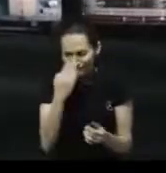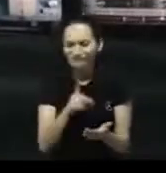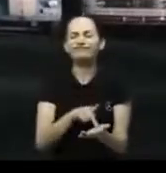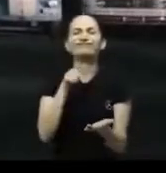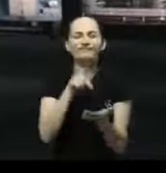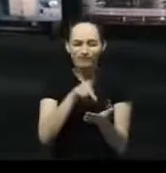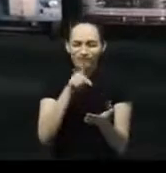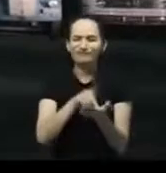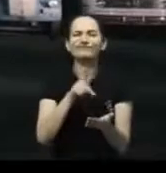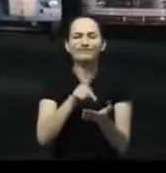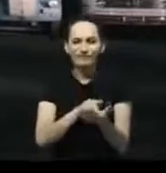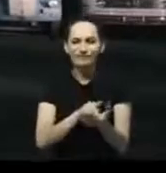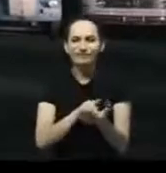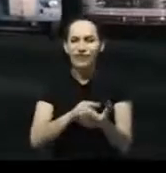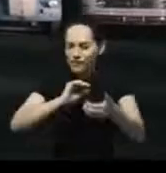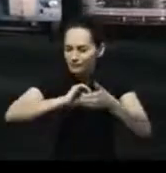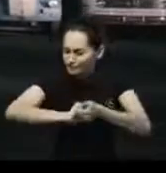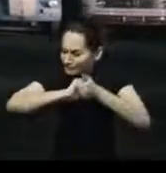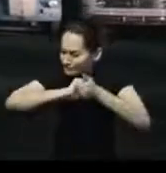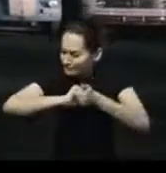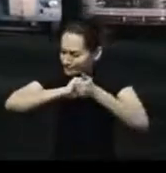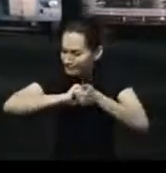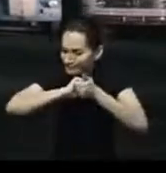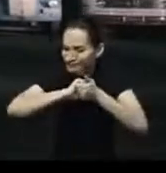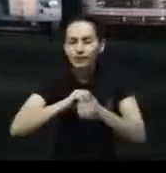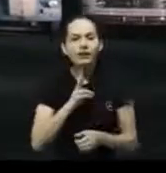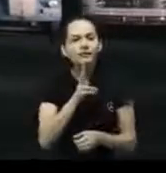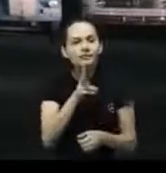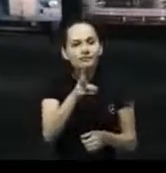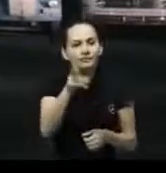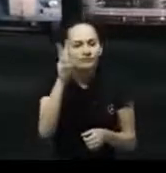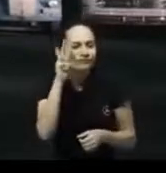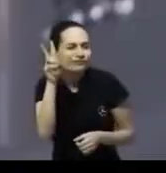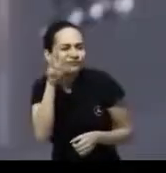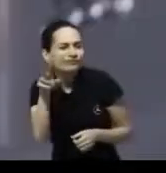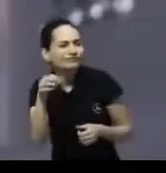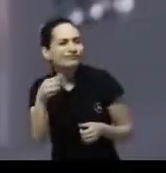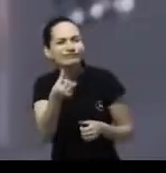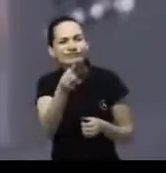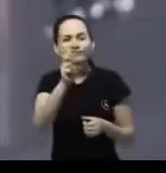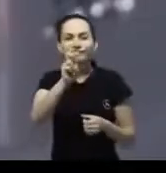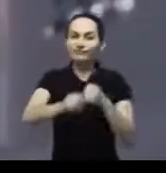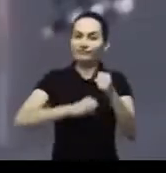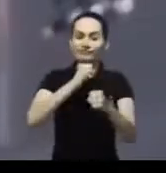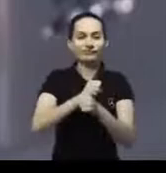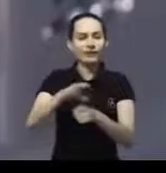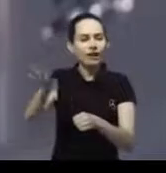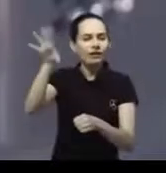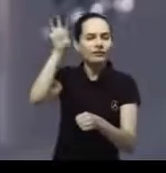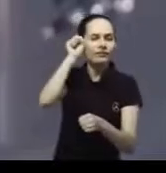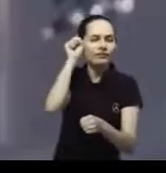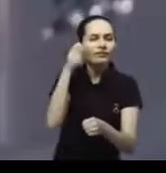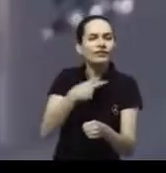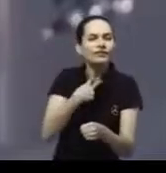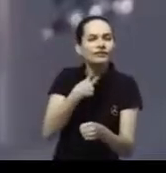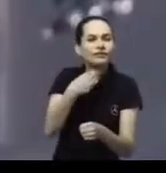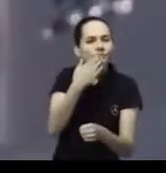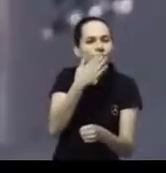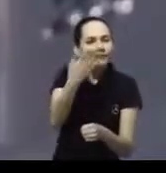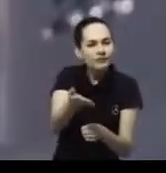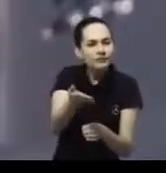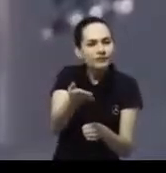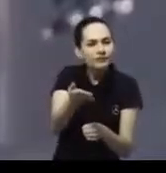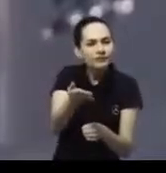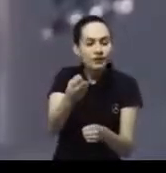valorizamos as parcerias que construímos ao longo desse 65 anos ouvimos as vozes que